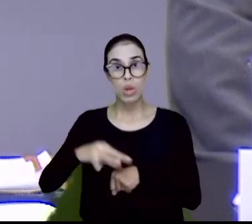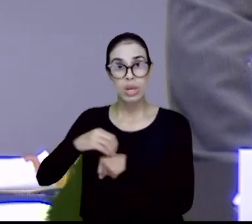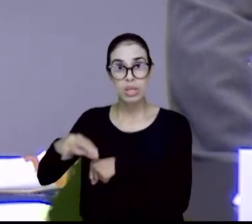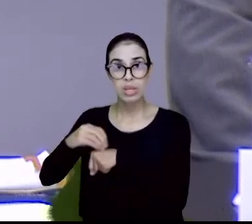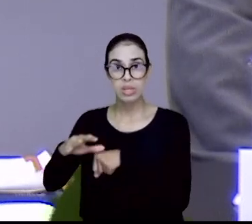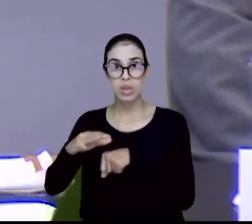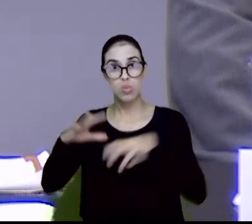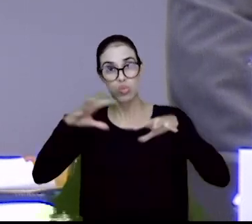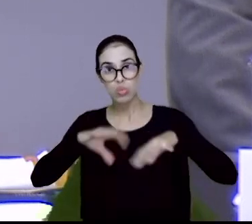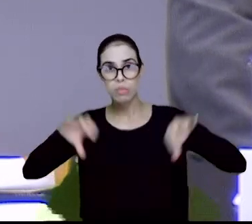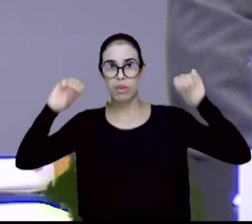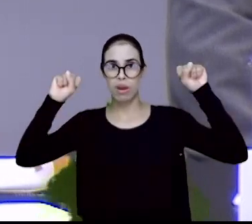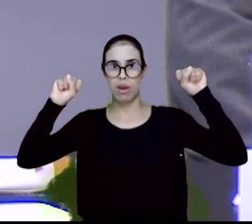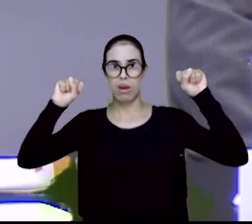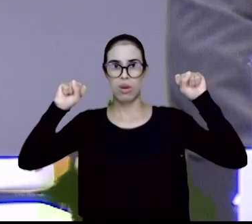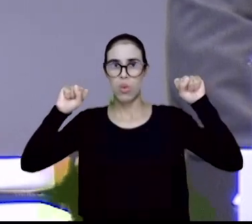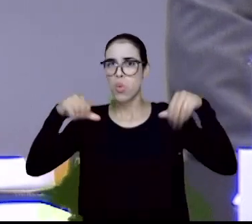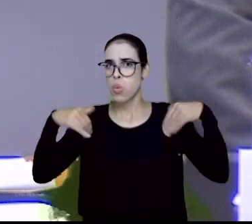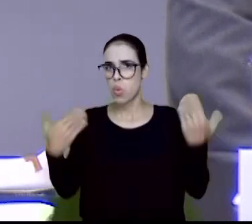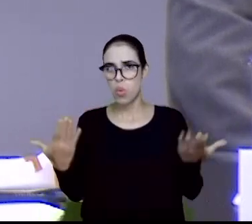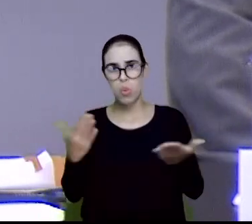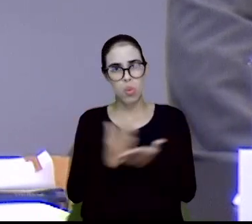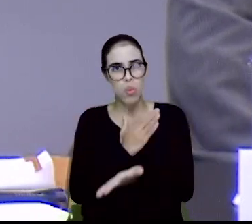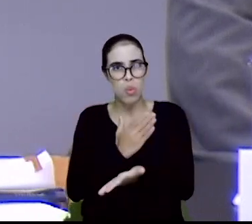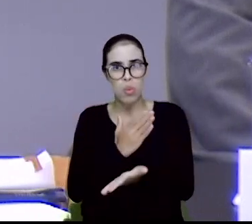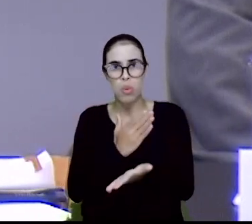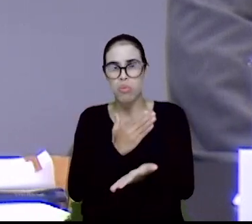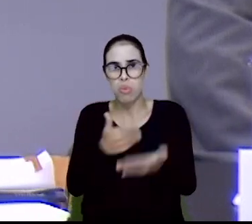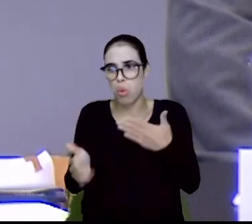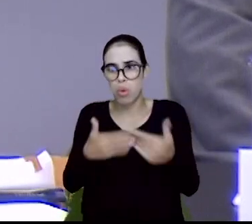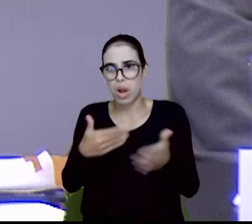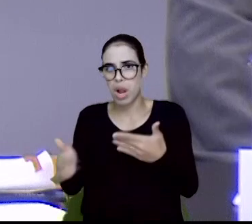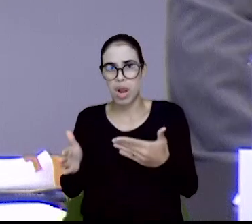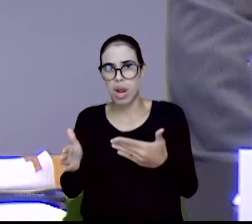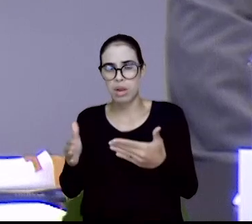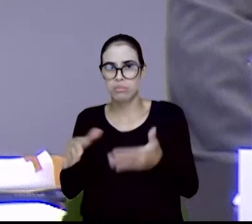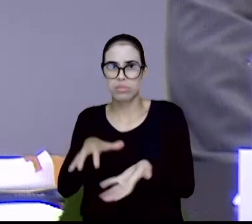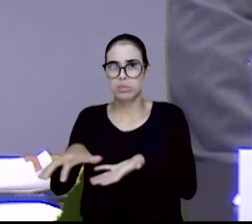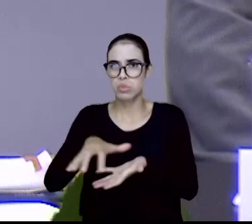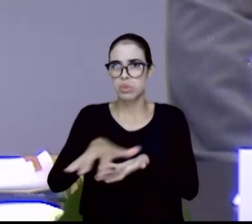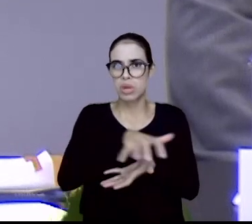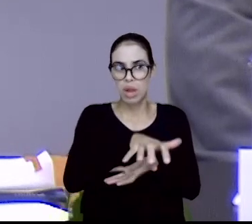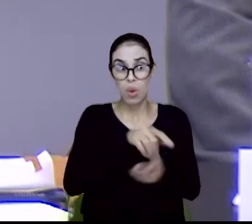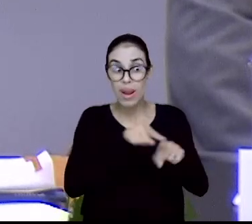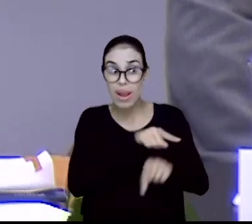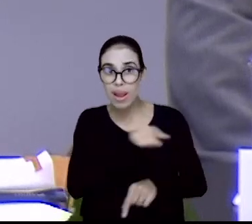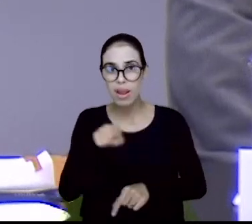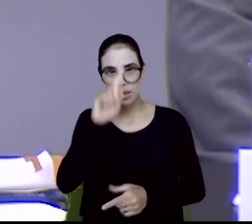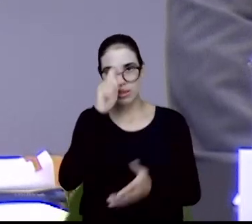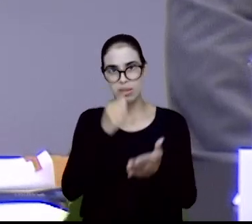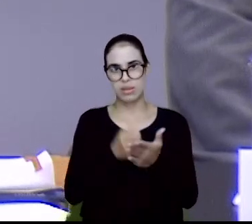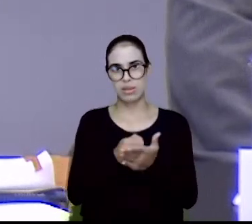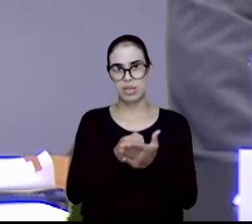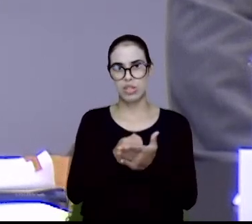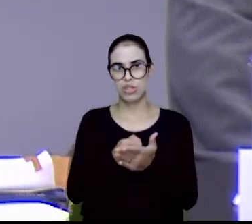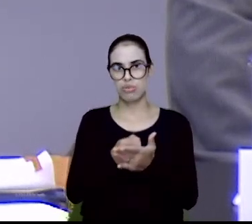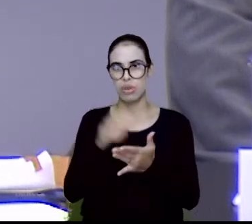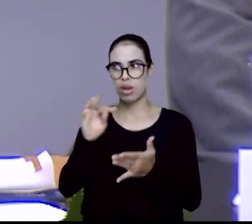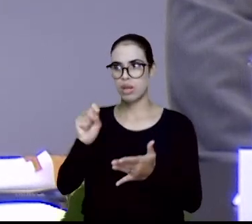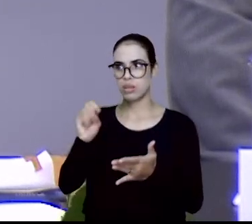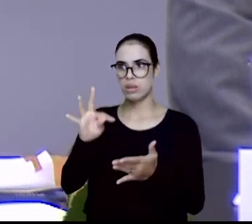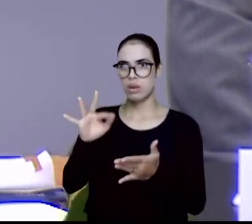qualquer tribunal ao qual o juiz que vai decidir a causa esteja vinculado. Portanto, houve uma ampliação